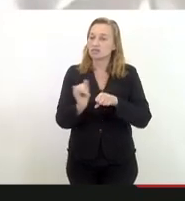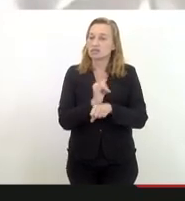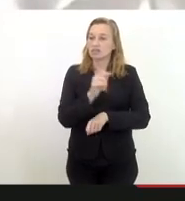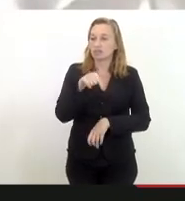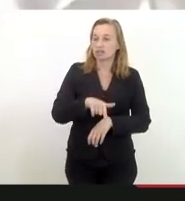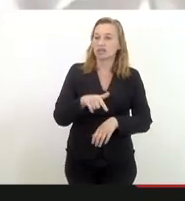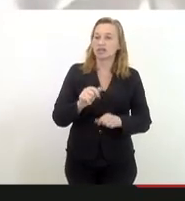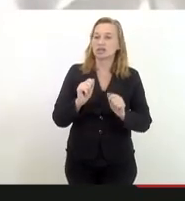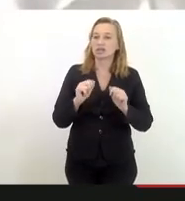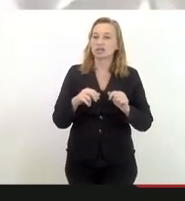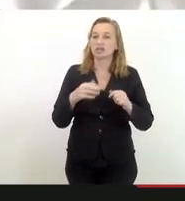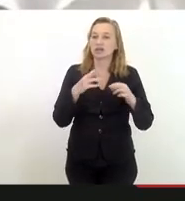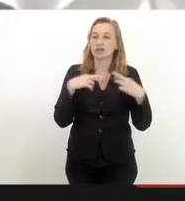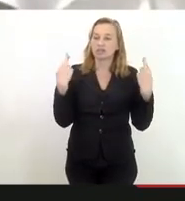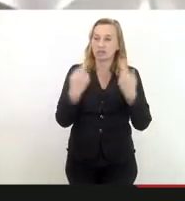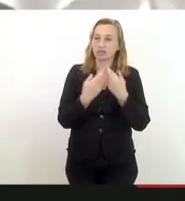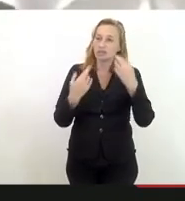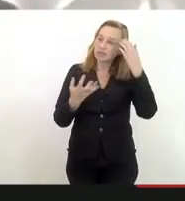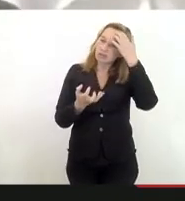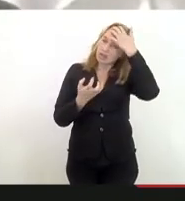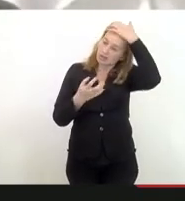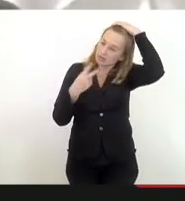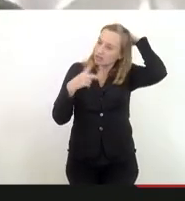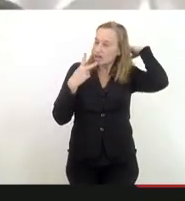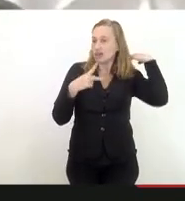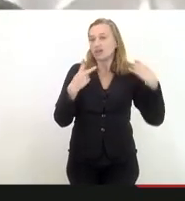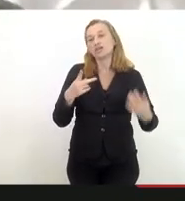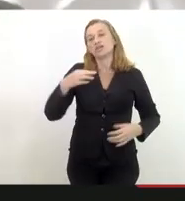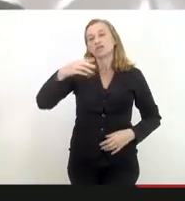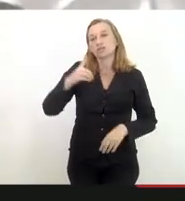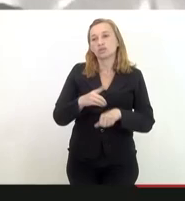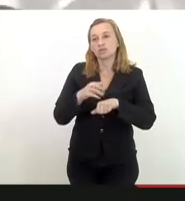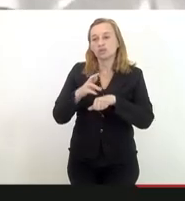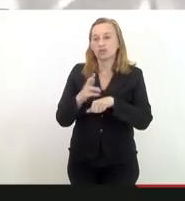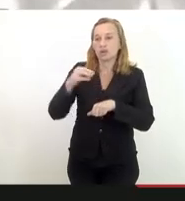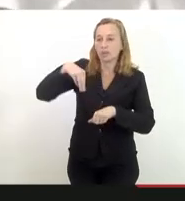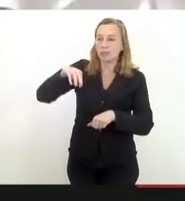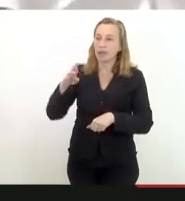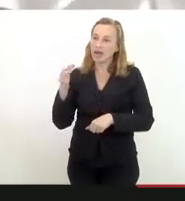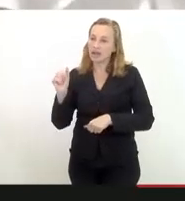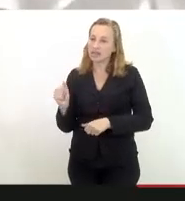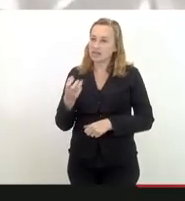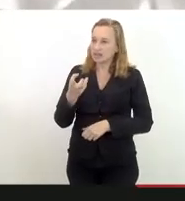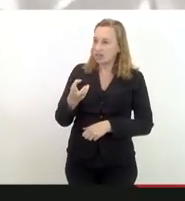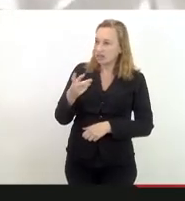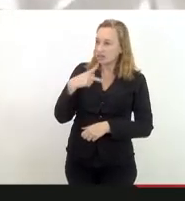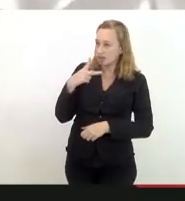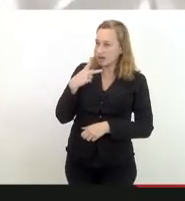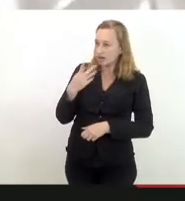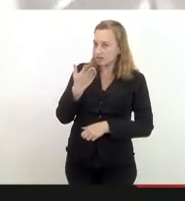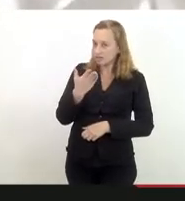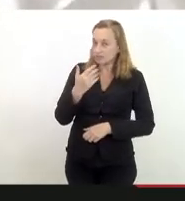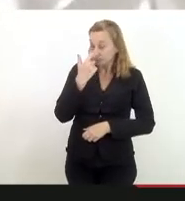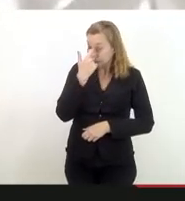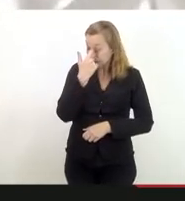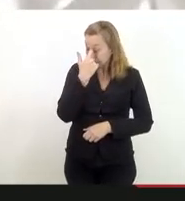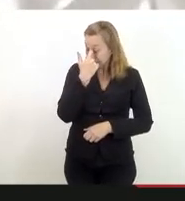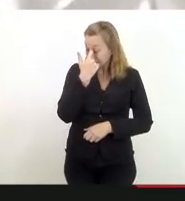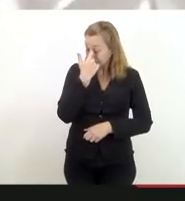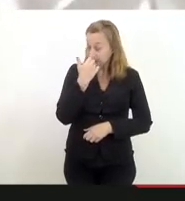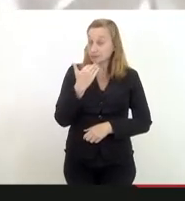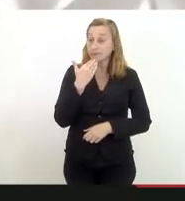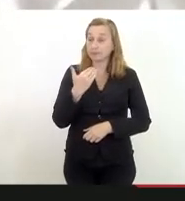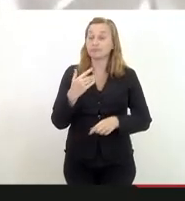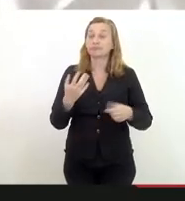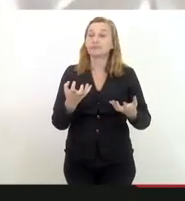sim. Eu quero indagar a doutora Márcia Gustosa, se deseja fazer alguma complementação, e queria